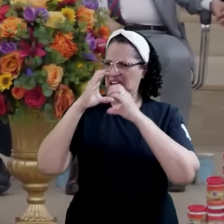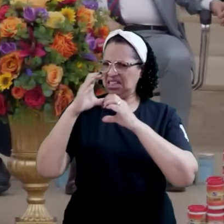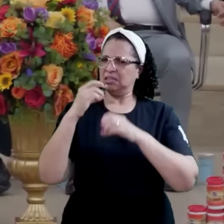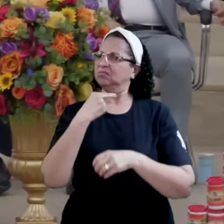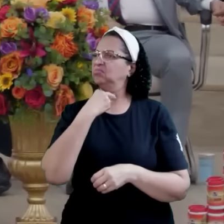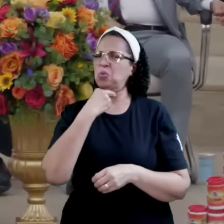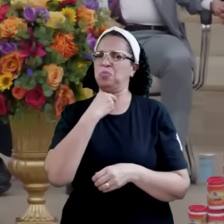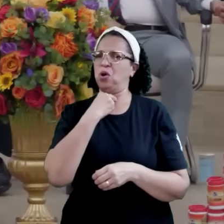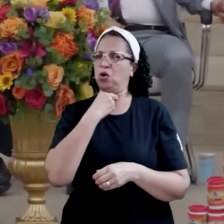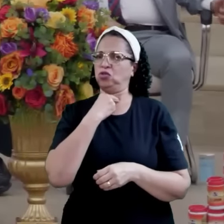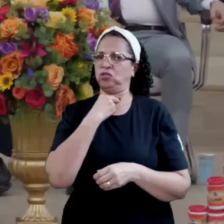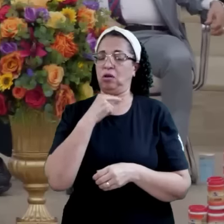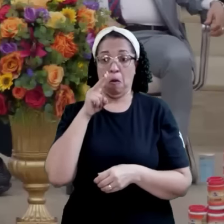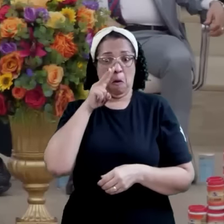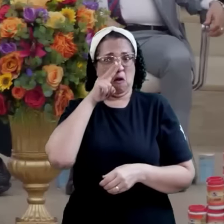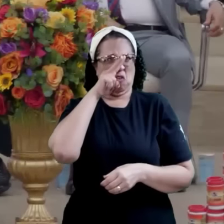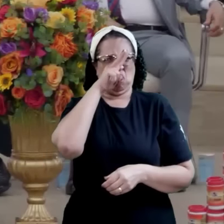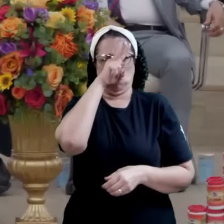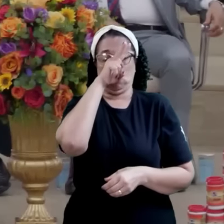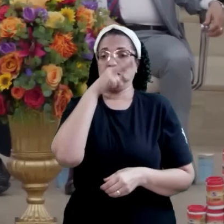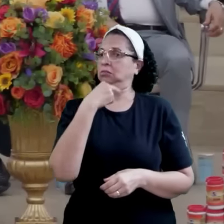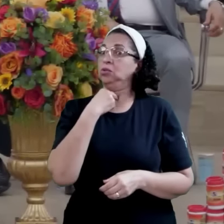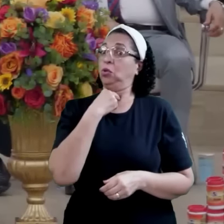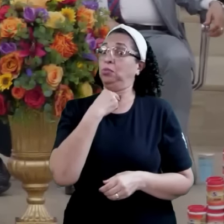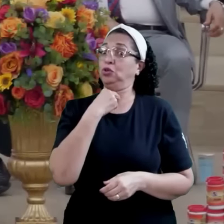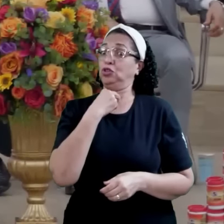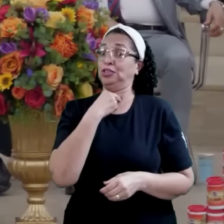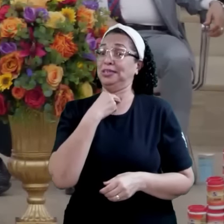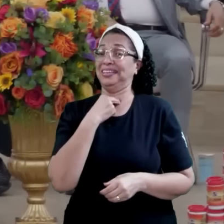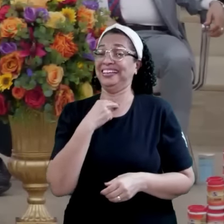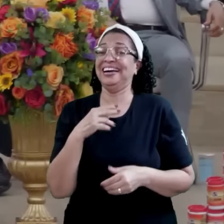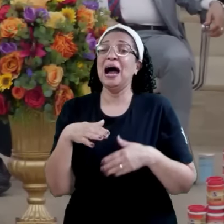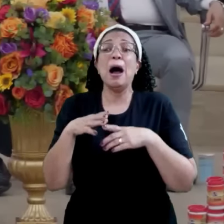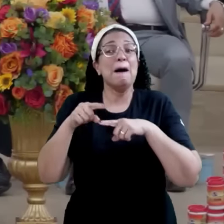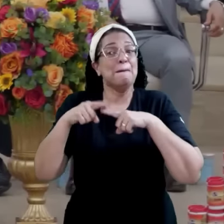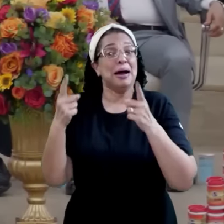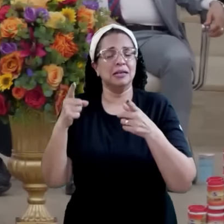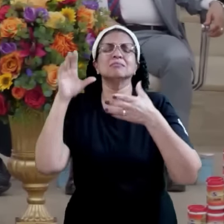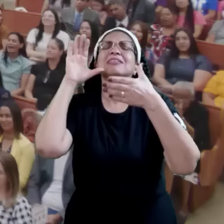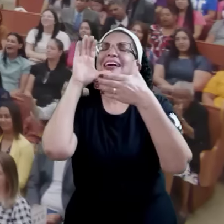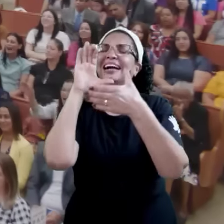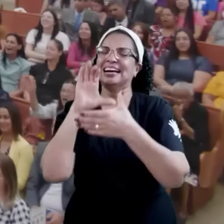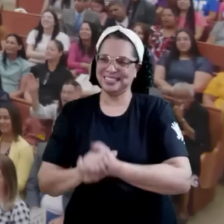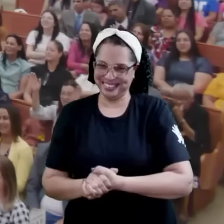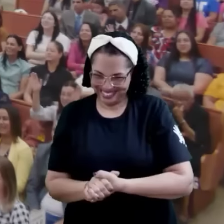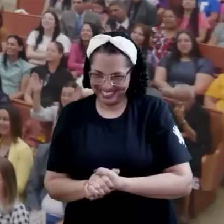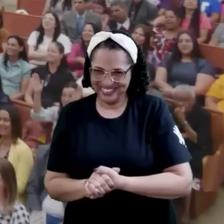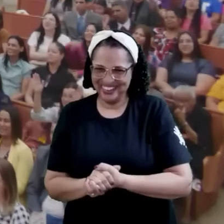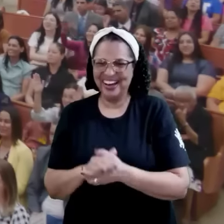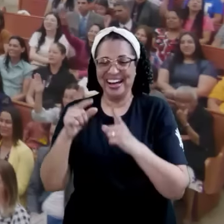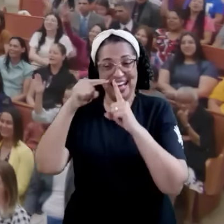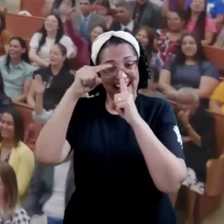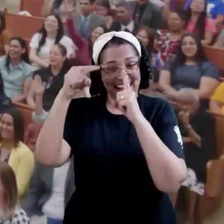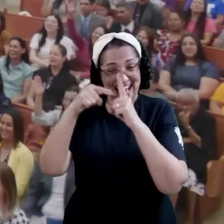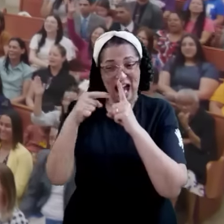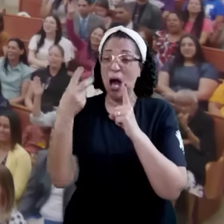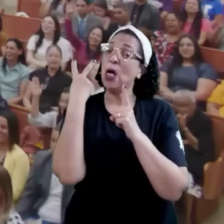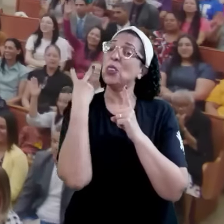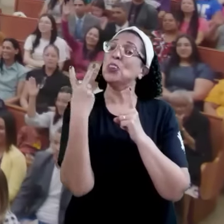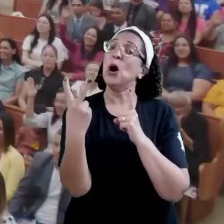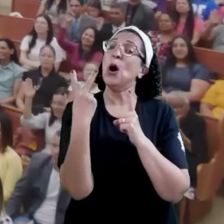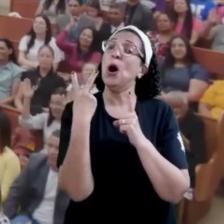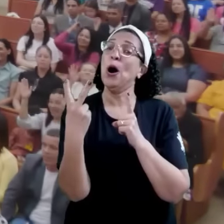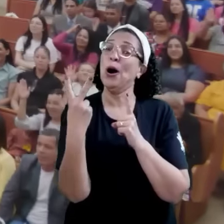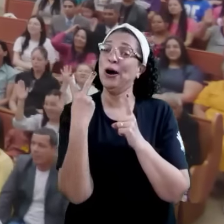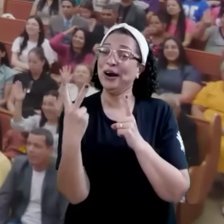podia mais e nunca ia gerar Pois é mãe de dois filhos e toma conta do coral da igreja Eita Governador se eu